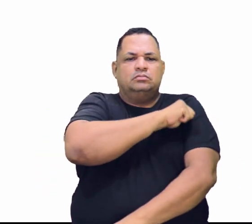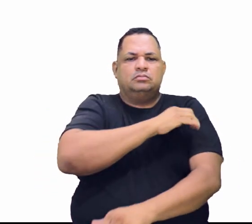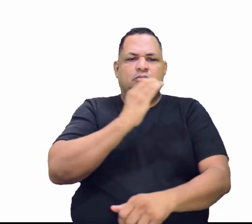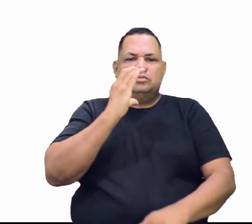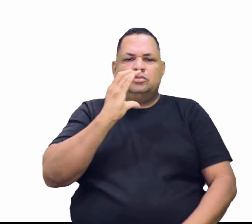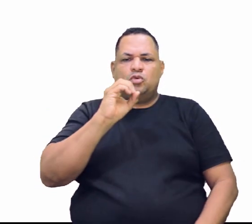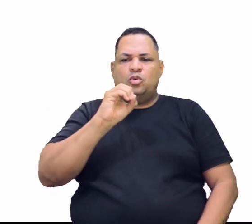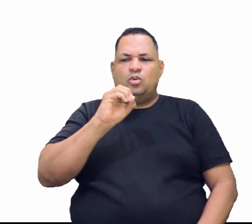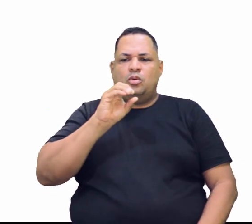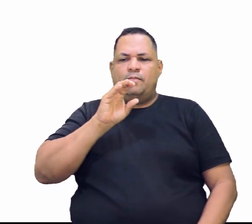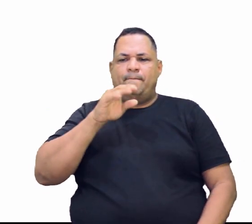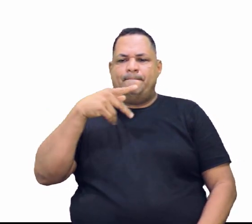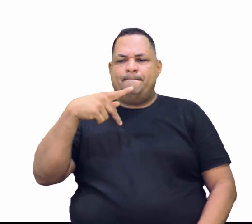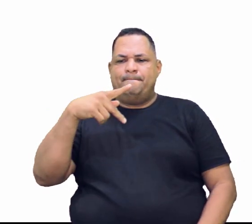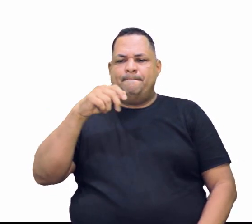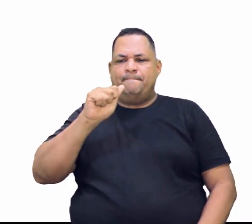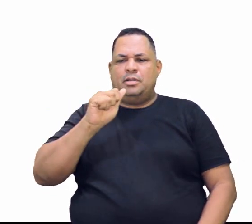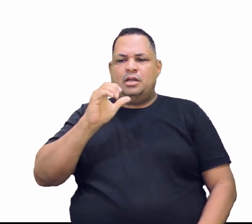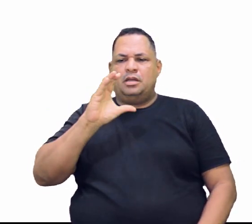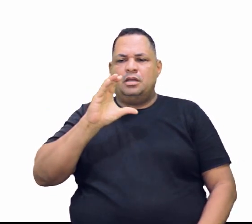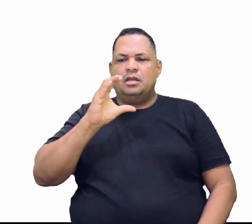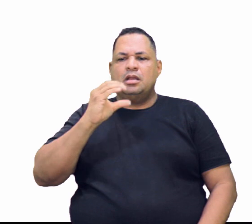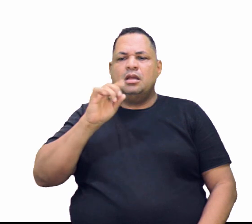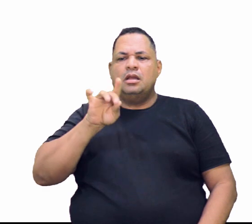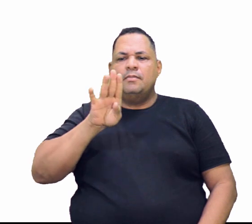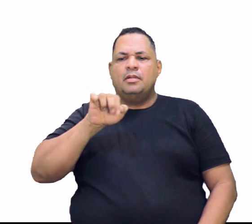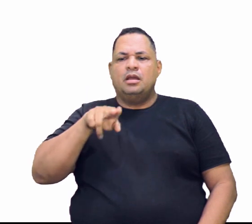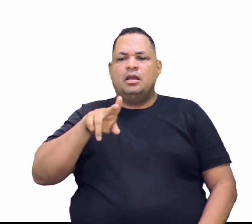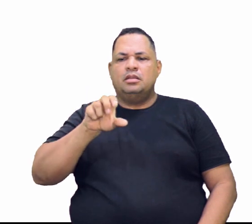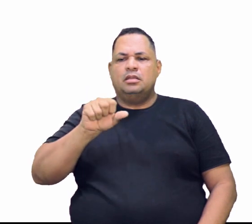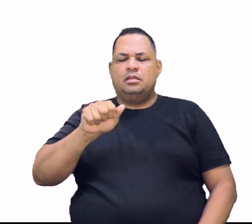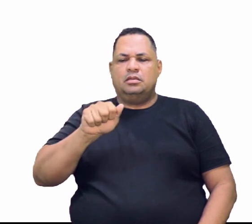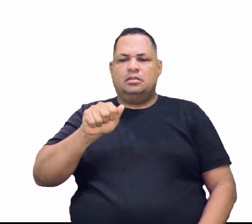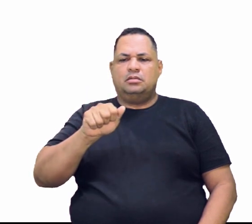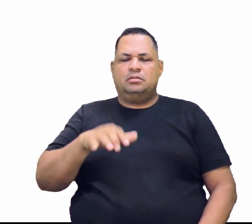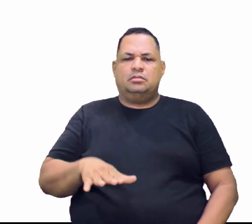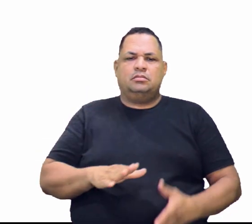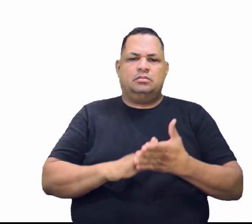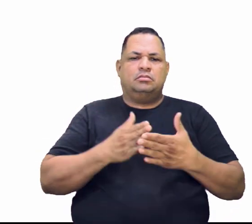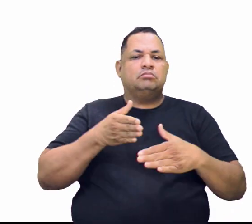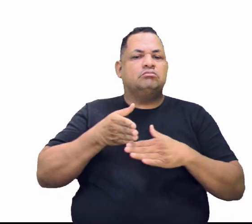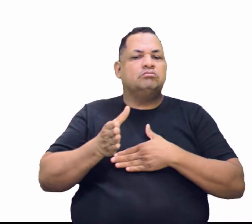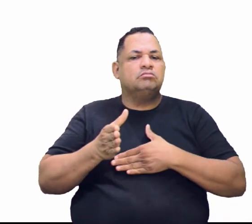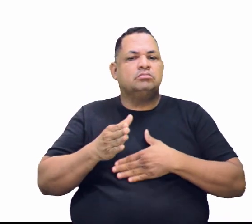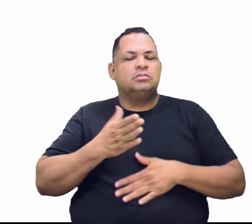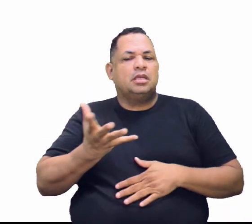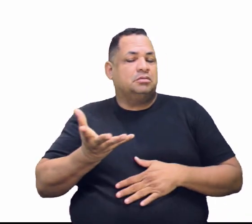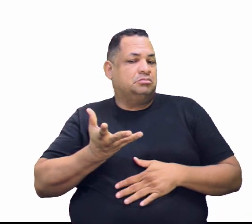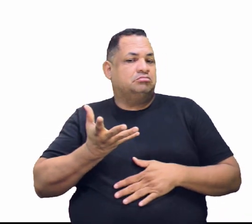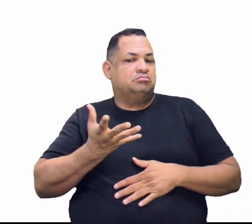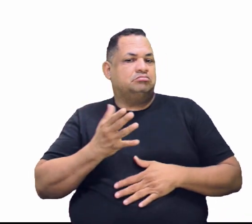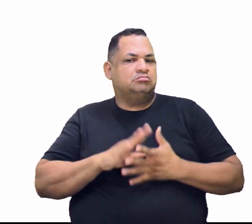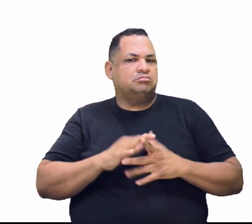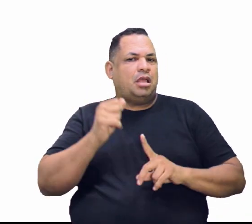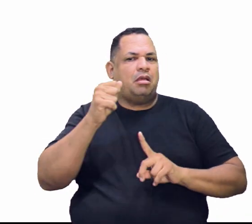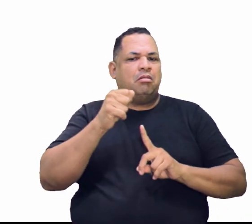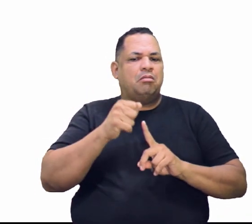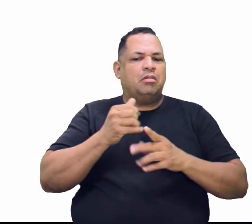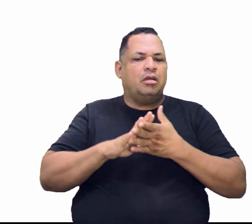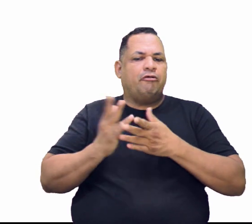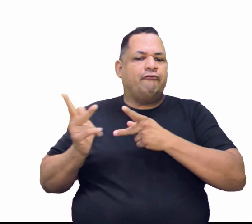Ok? Para quem tiver interesse em pesquisar sobre o Rondon, é só passar lá alguns